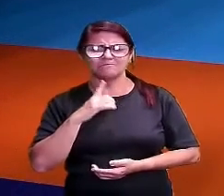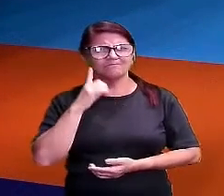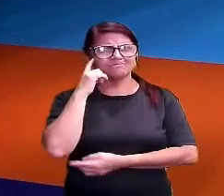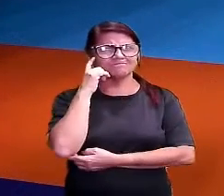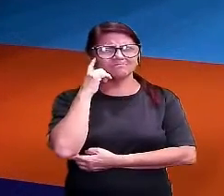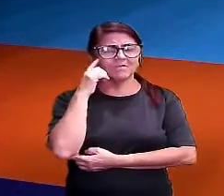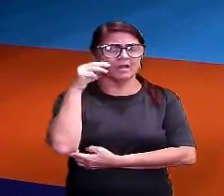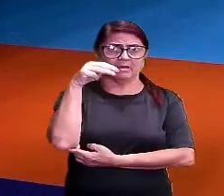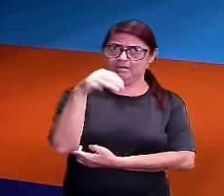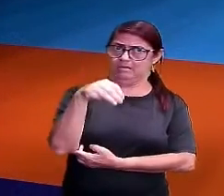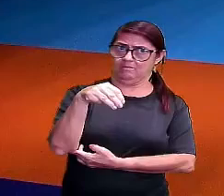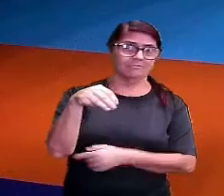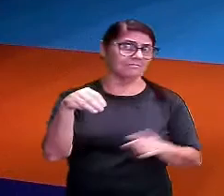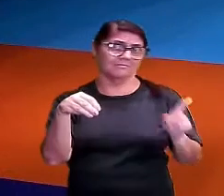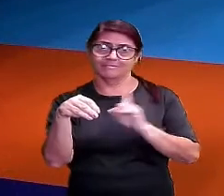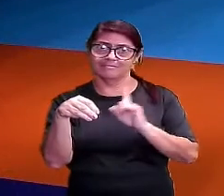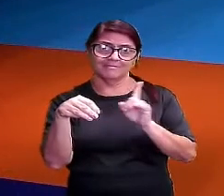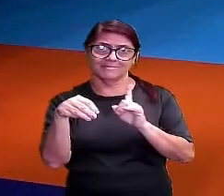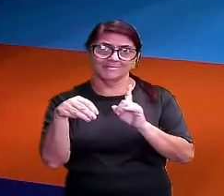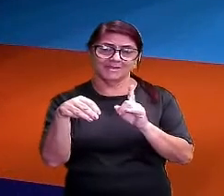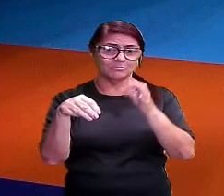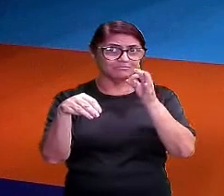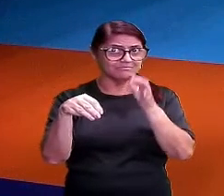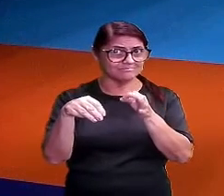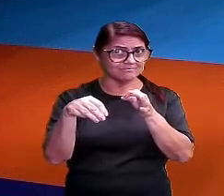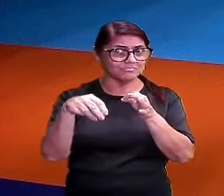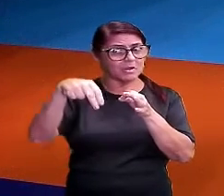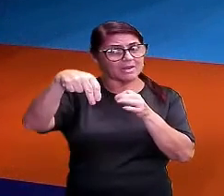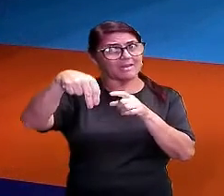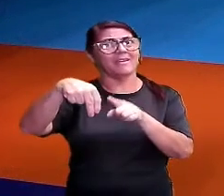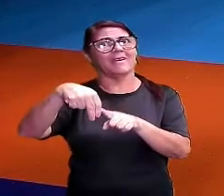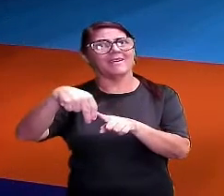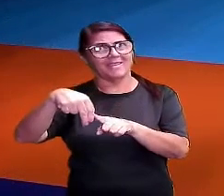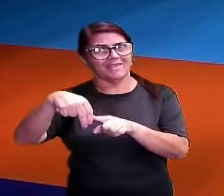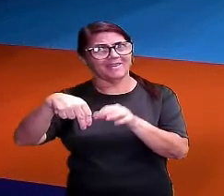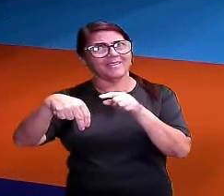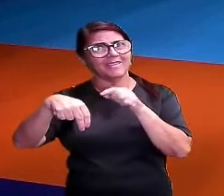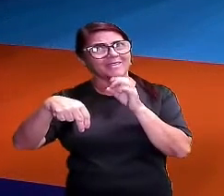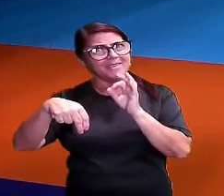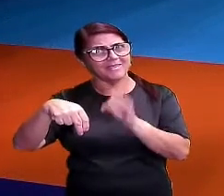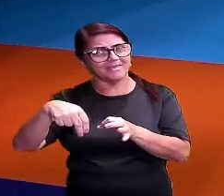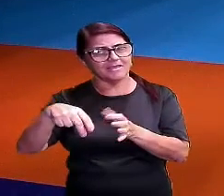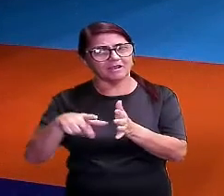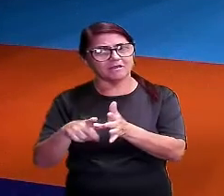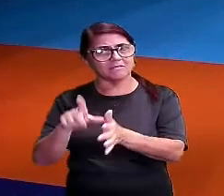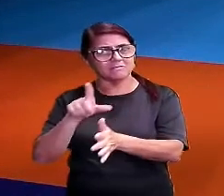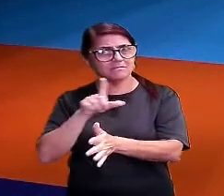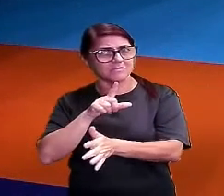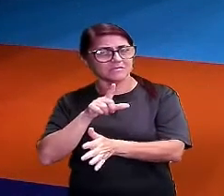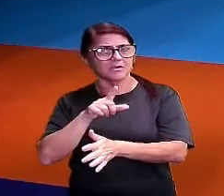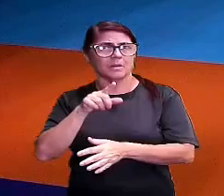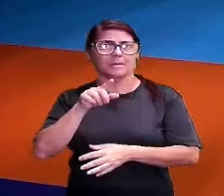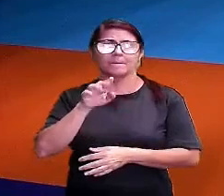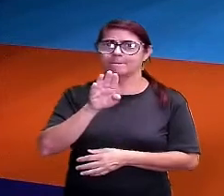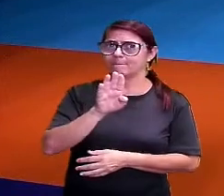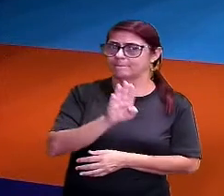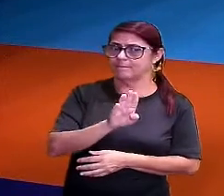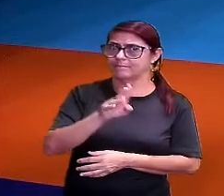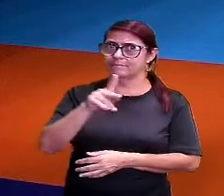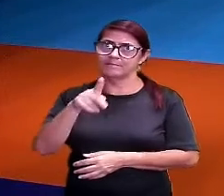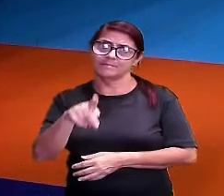não posso usar o M, correto? Porque a regra diz que o M eu uso apenas antes da